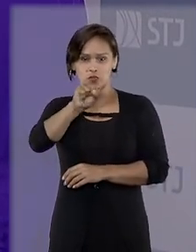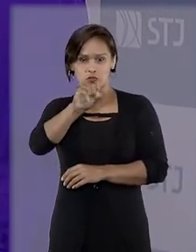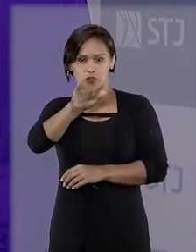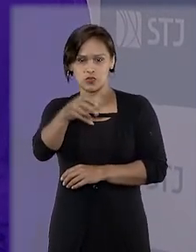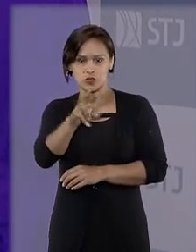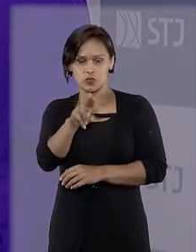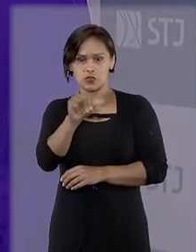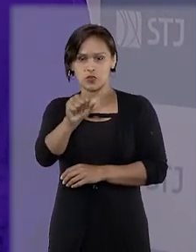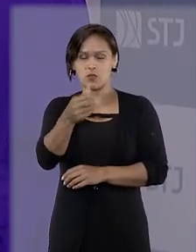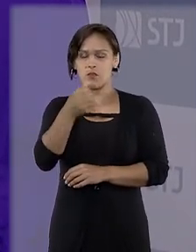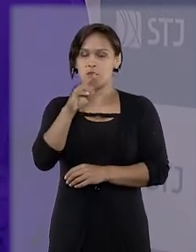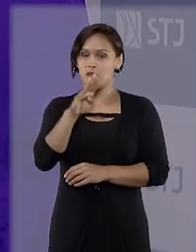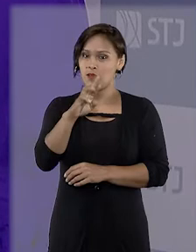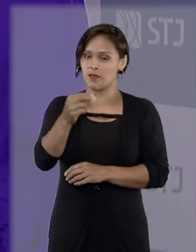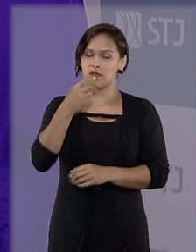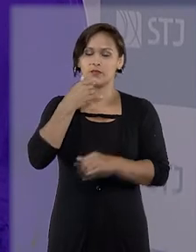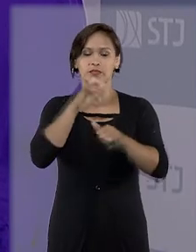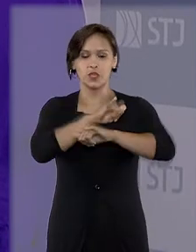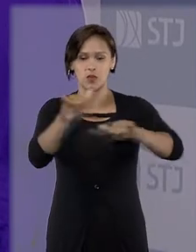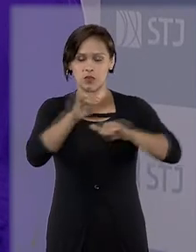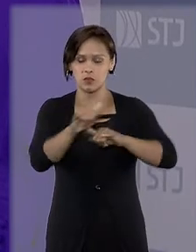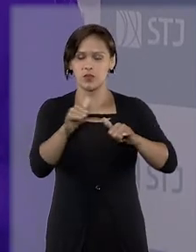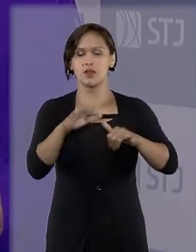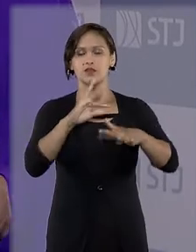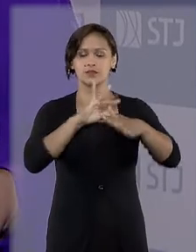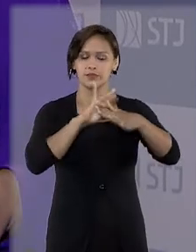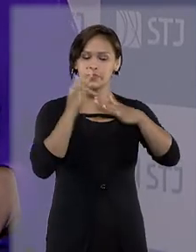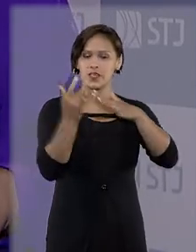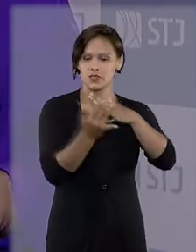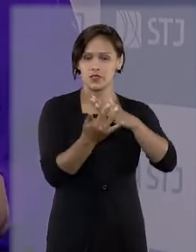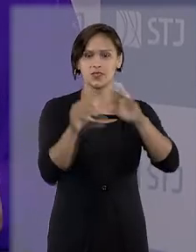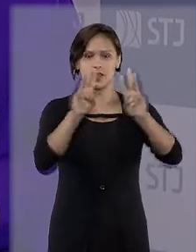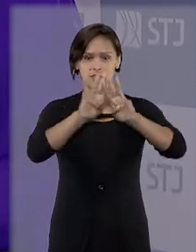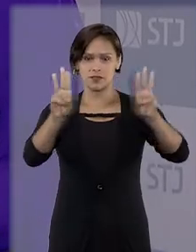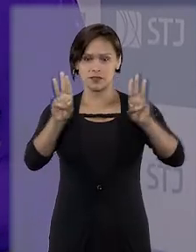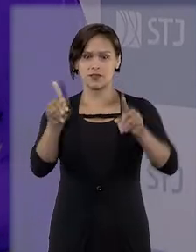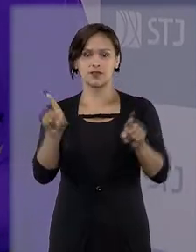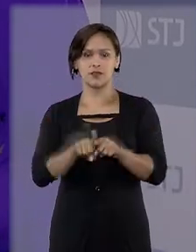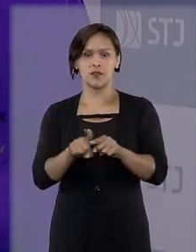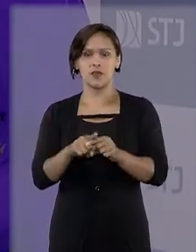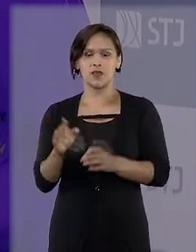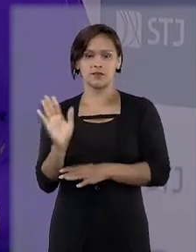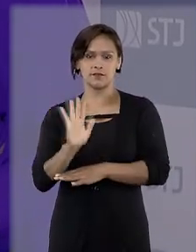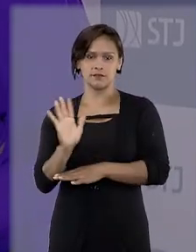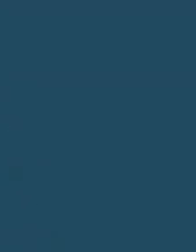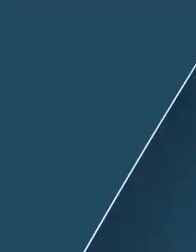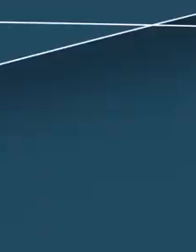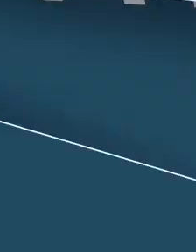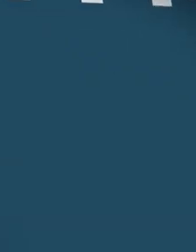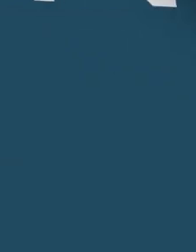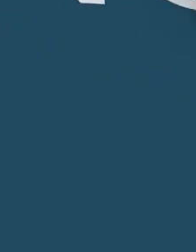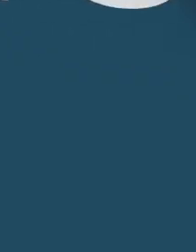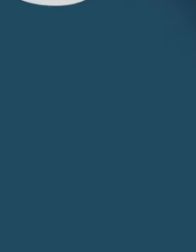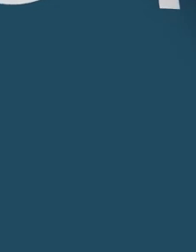falecompresidente@stj.jus.br. Você confere outras notícias no site do STJ e nas nossas redes sociais. Até a próxima!